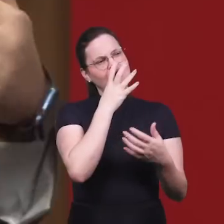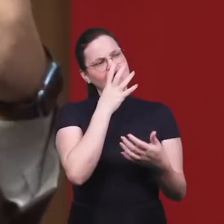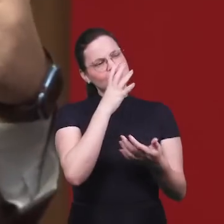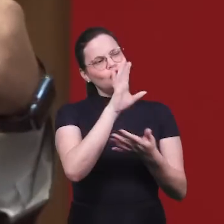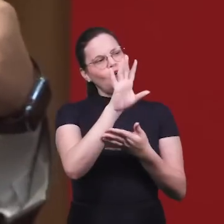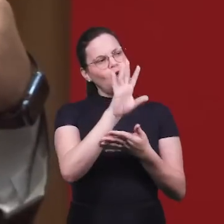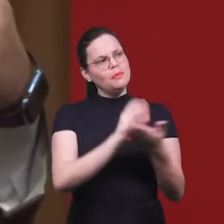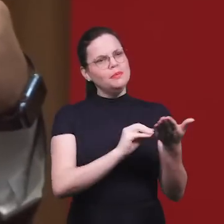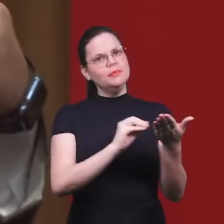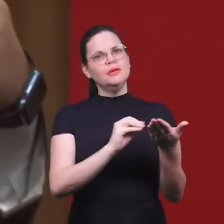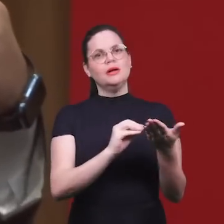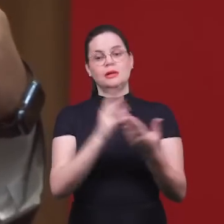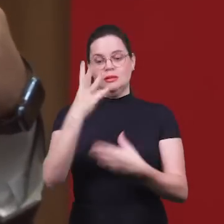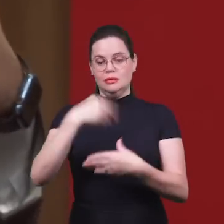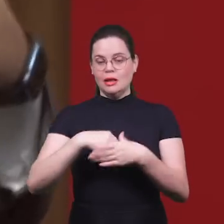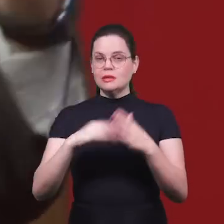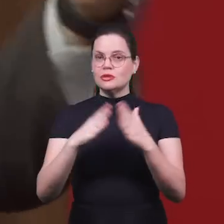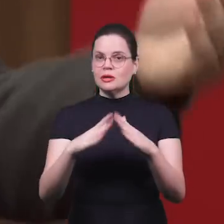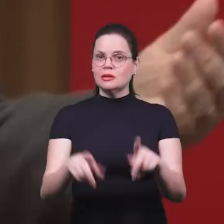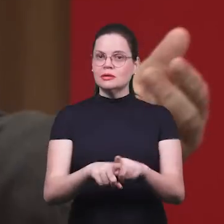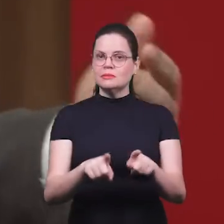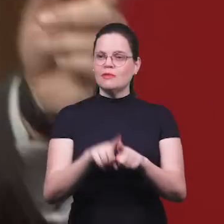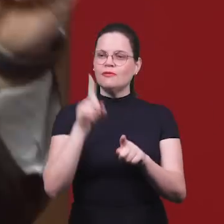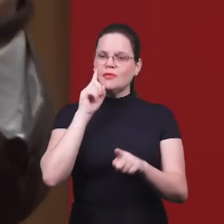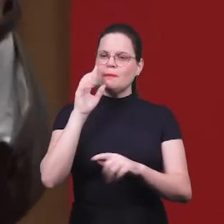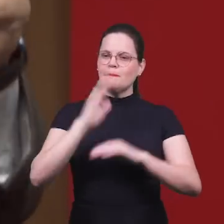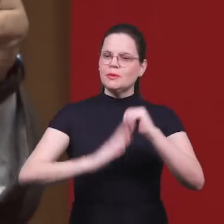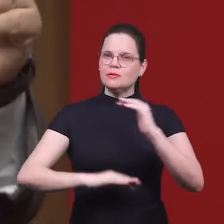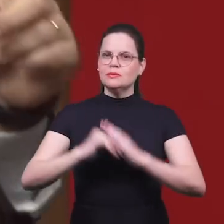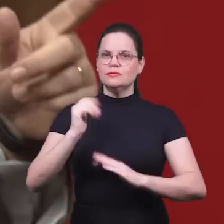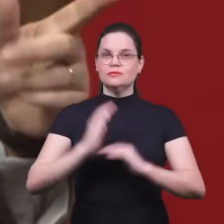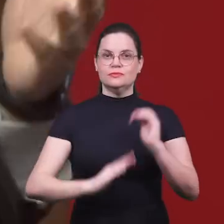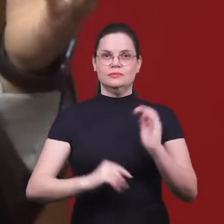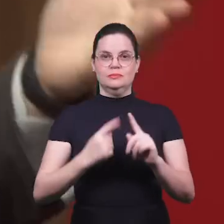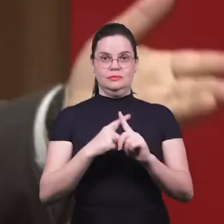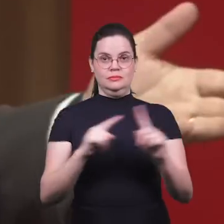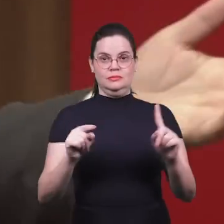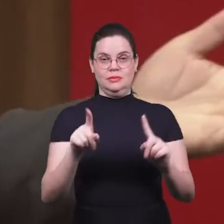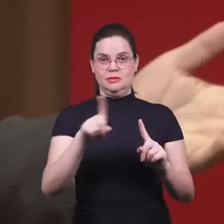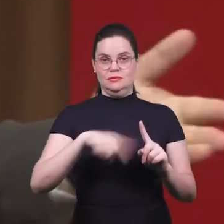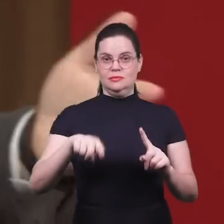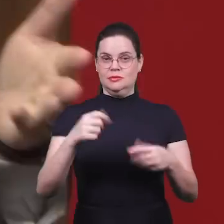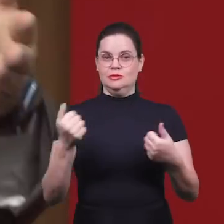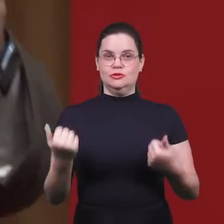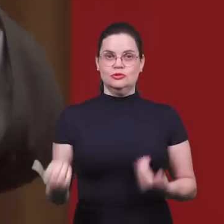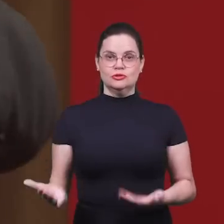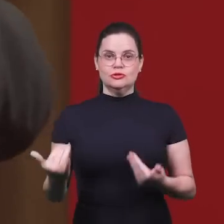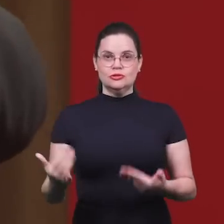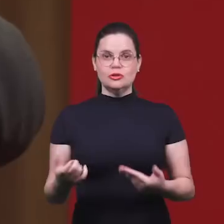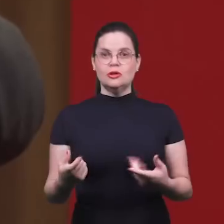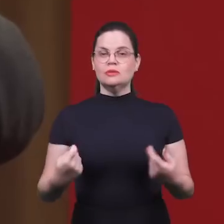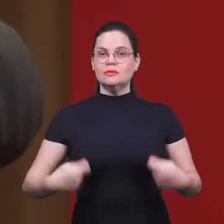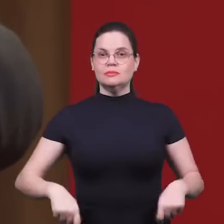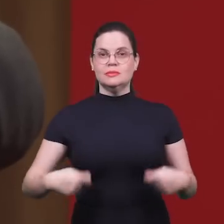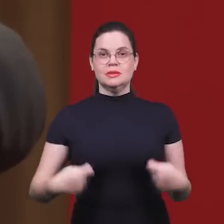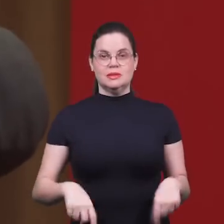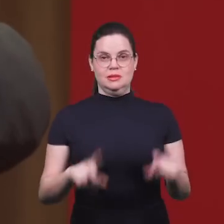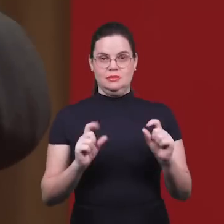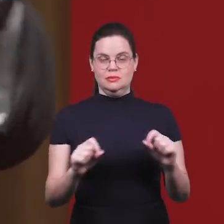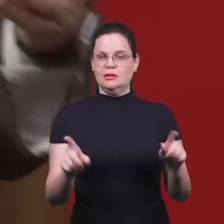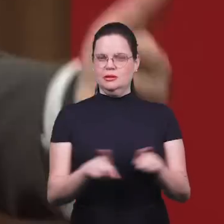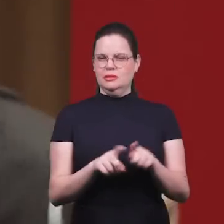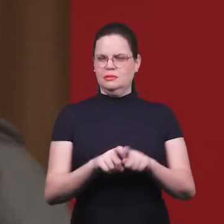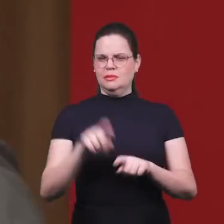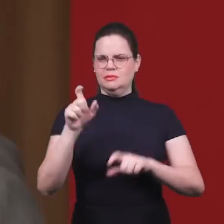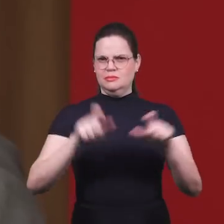Eu tive a oportunidade dentro de casa também de ver profissionais, mas a gente precisa, o jovem principalmente, e os pastores hoje